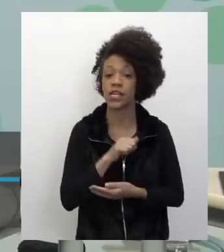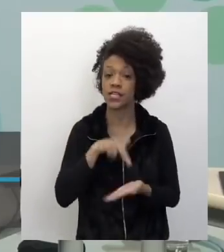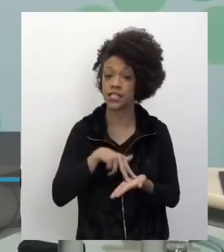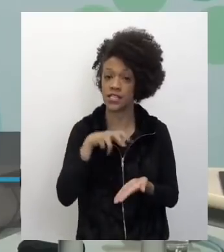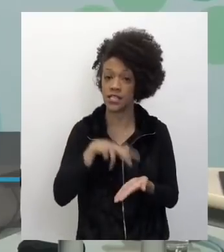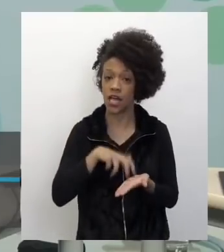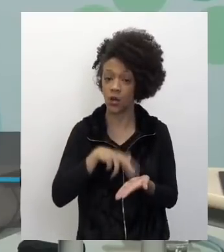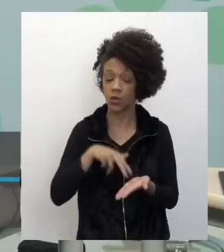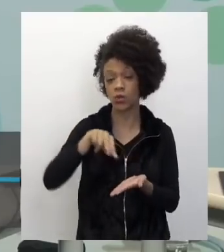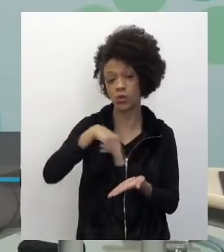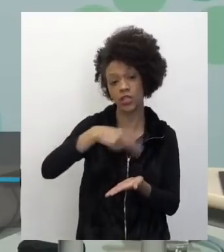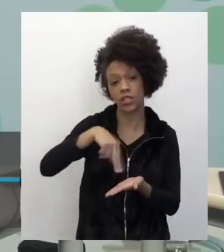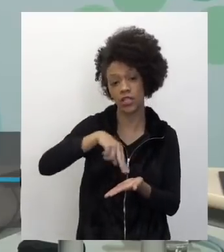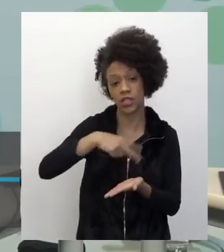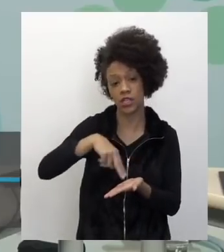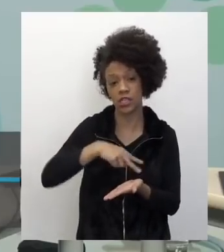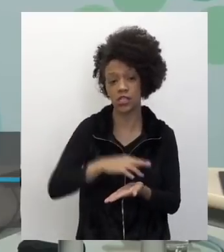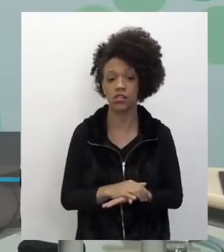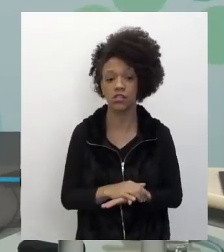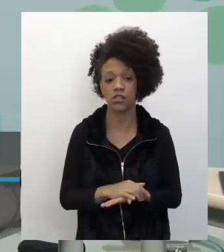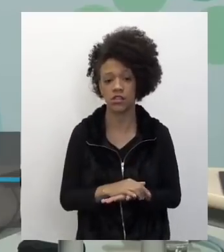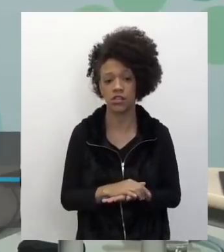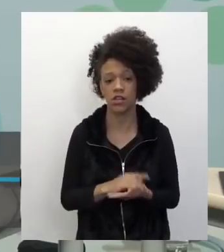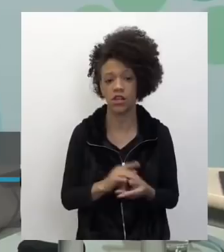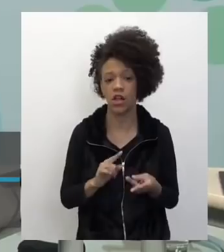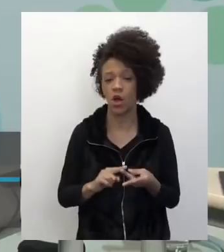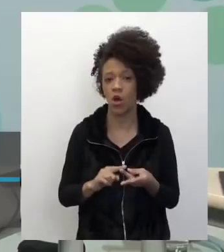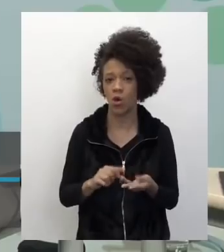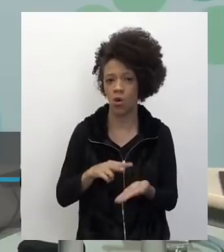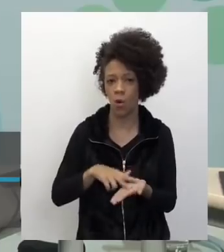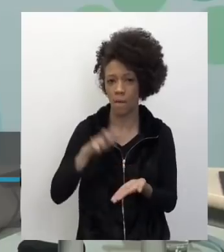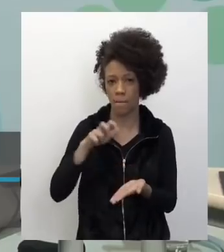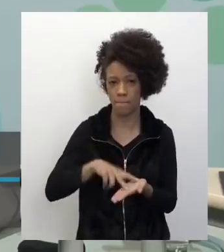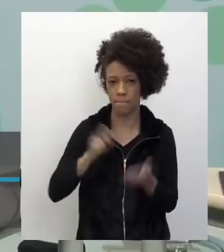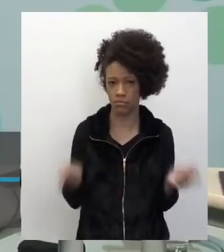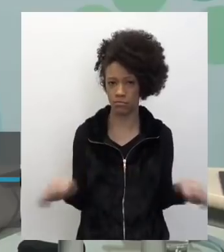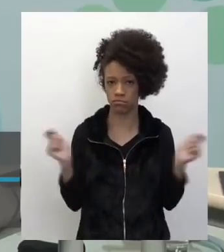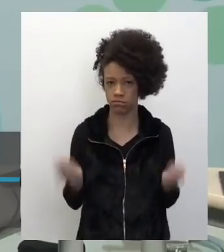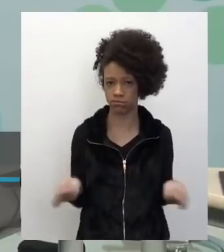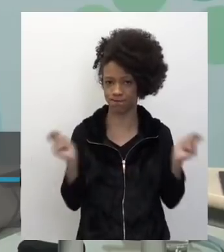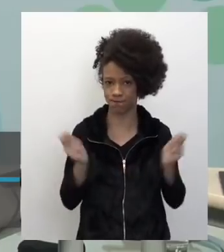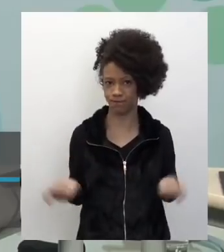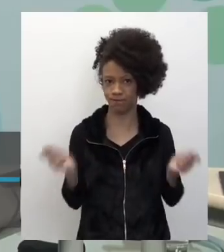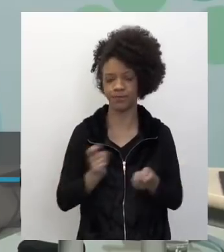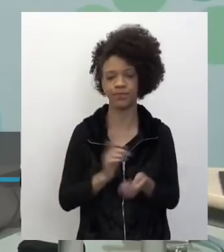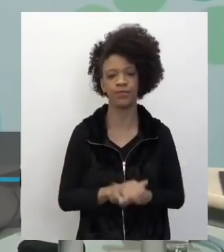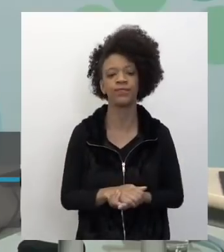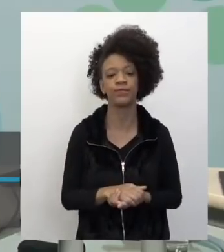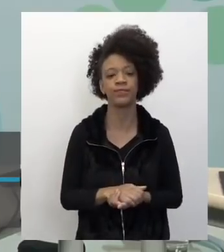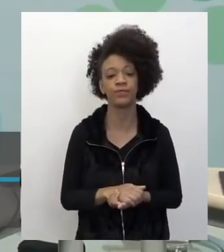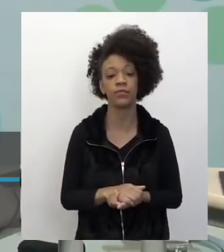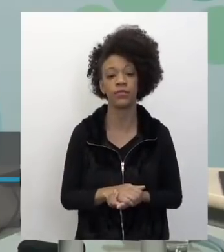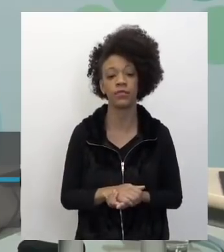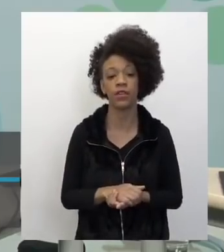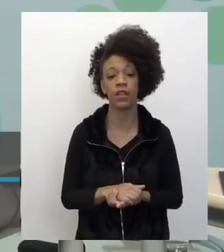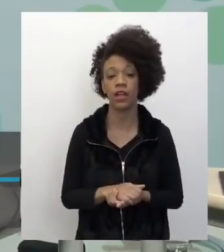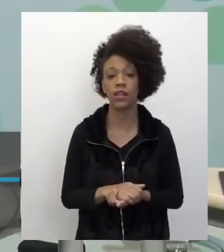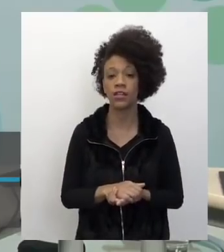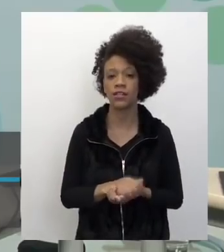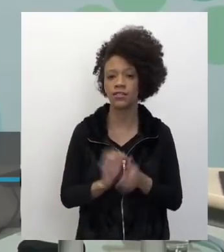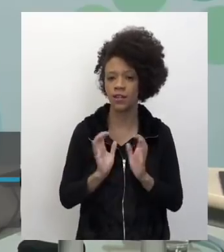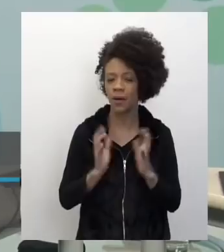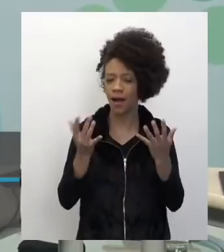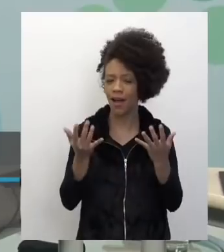danças, o ato de pular corda, etc. A Priscila fala que são engraçadas